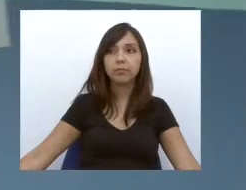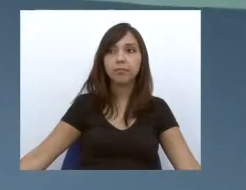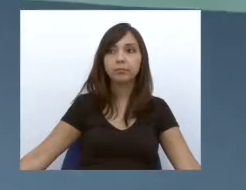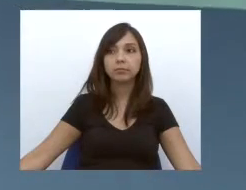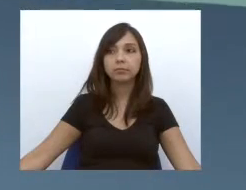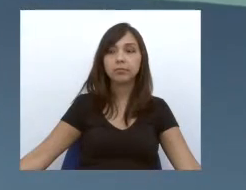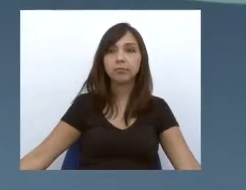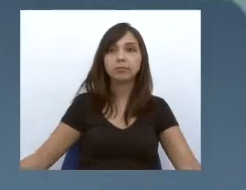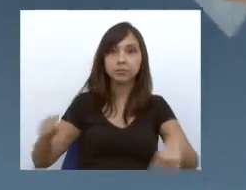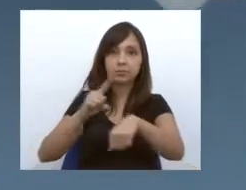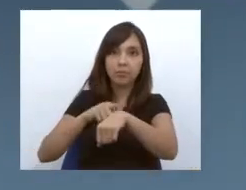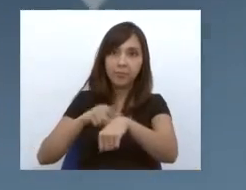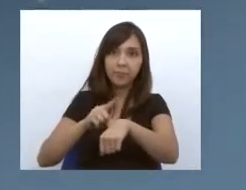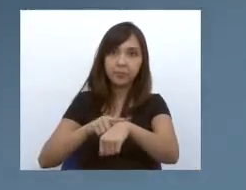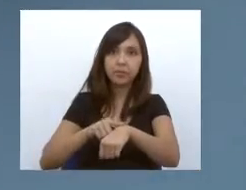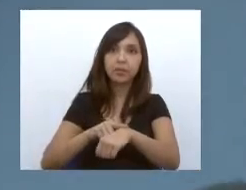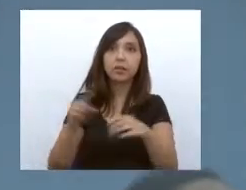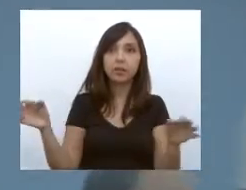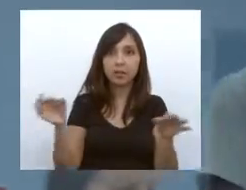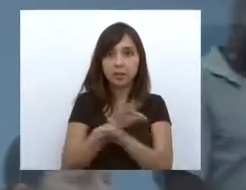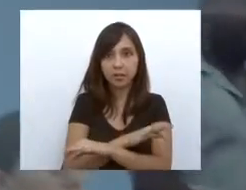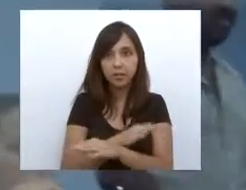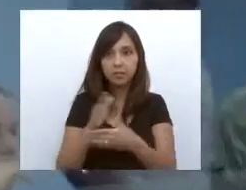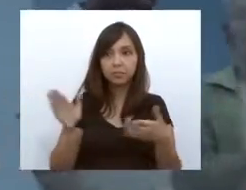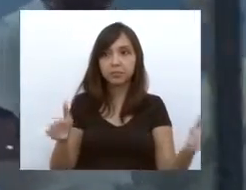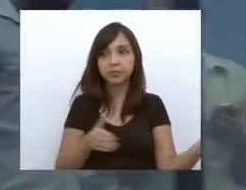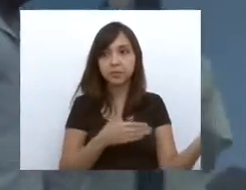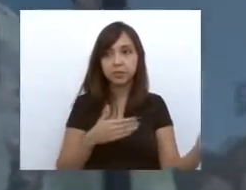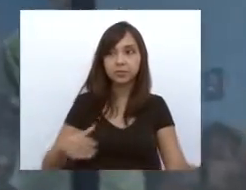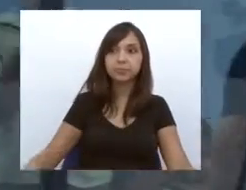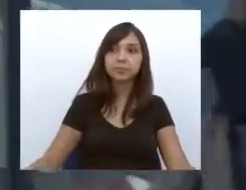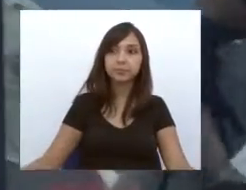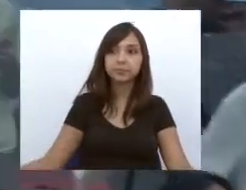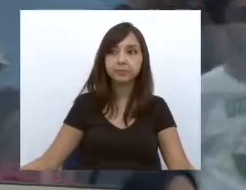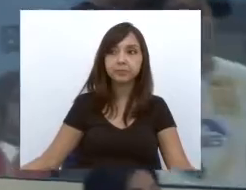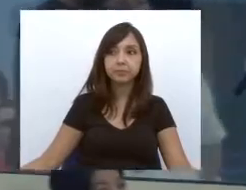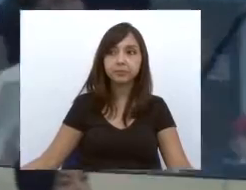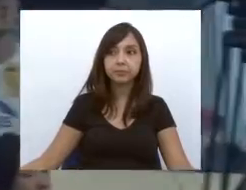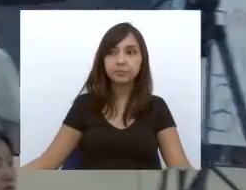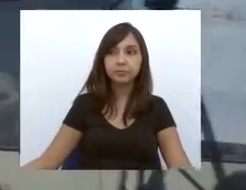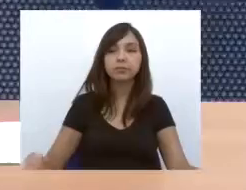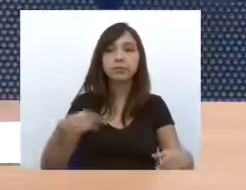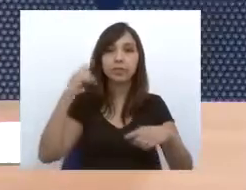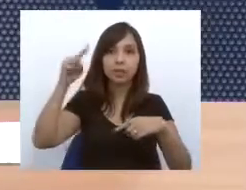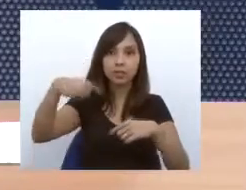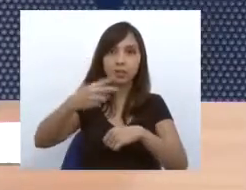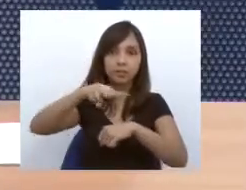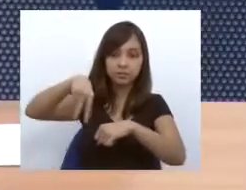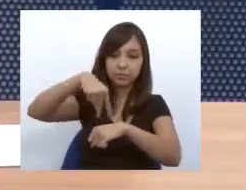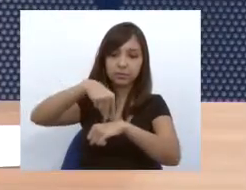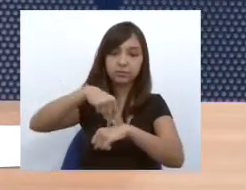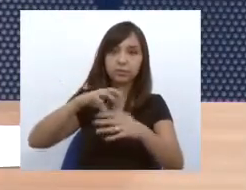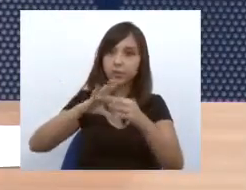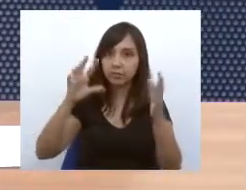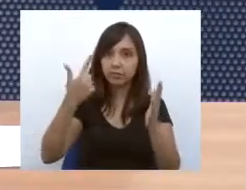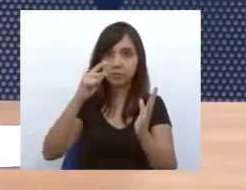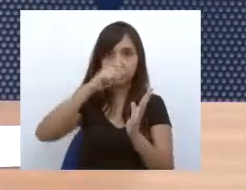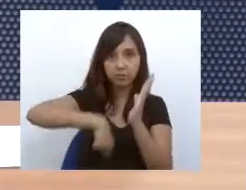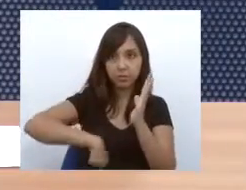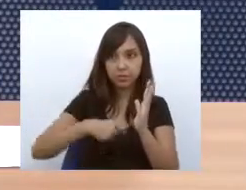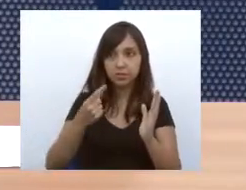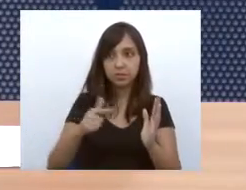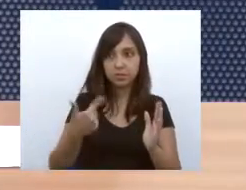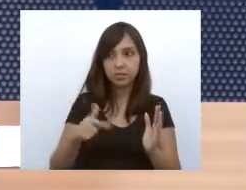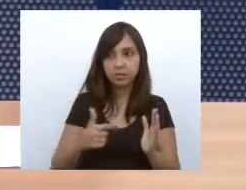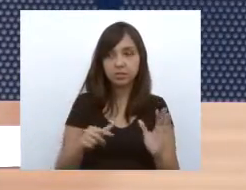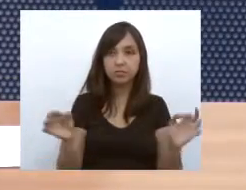Tendo em vista o término do horário regimental, dou por encerrada essa parte da sessão e passamos à tribuna livre. Como não há oradores inscritos, também